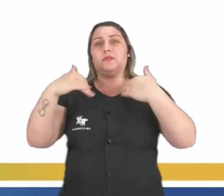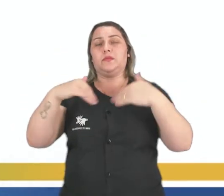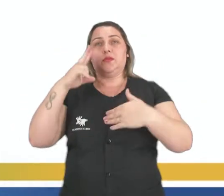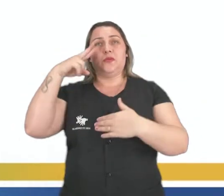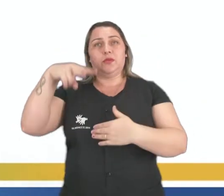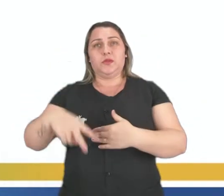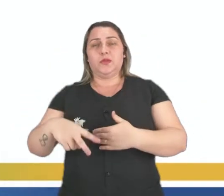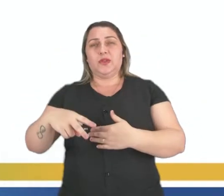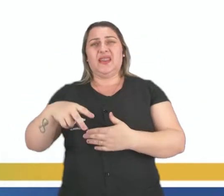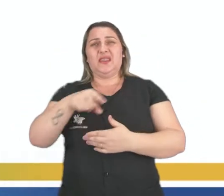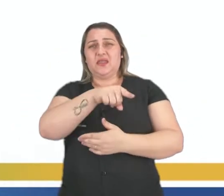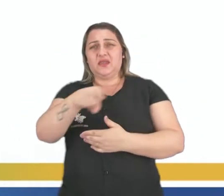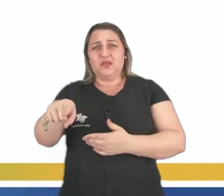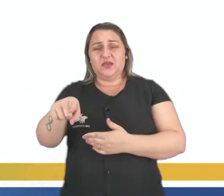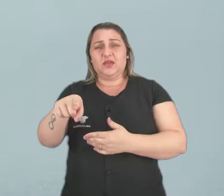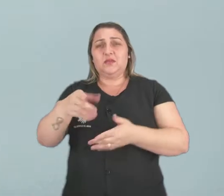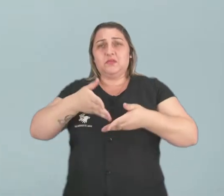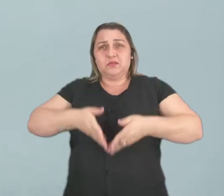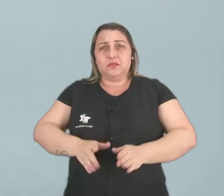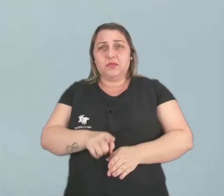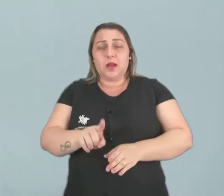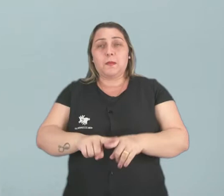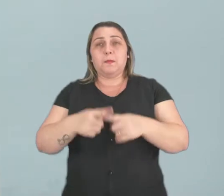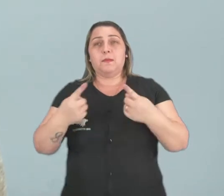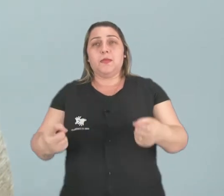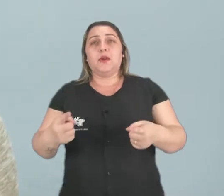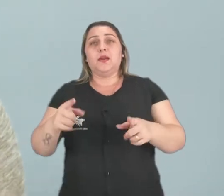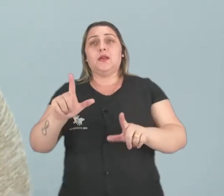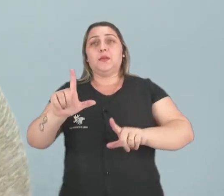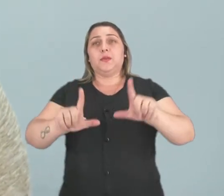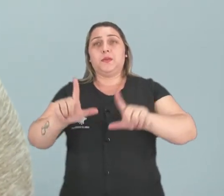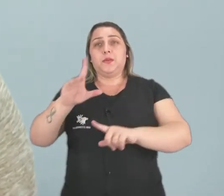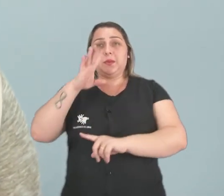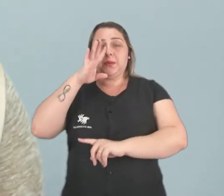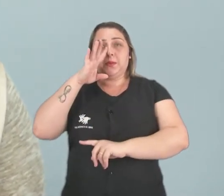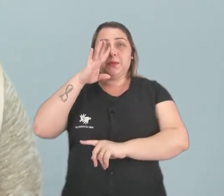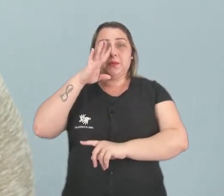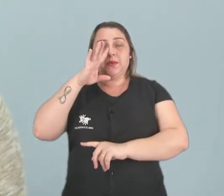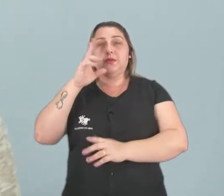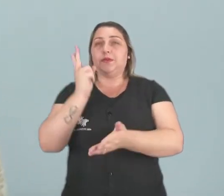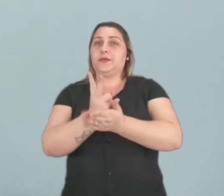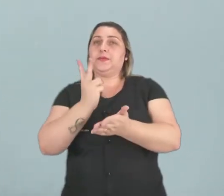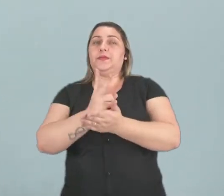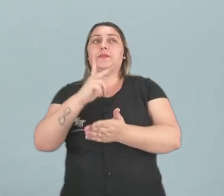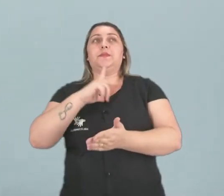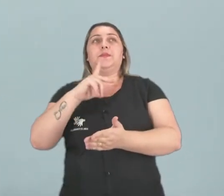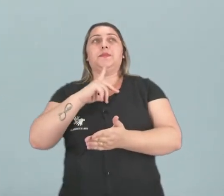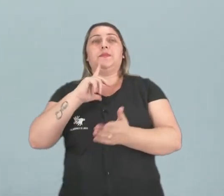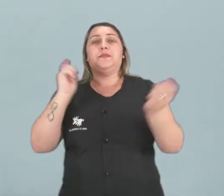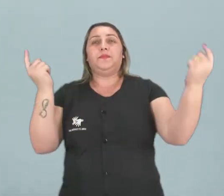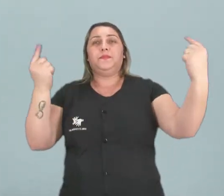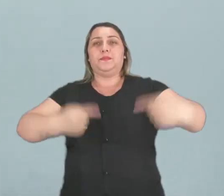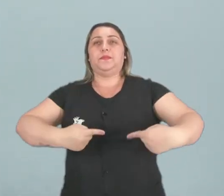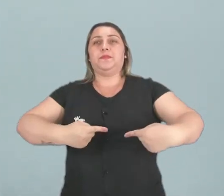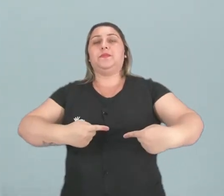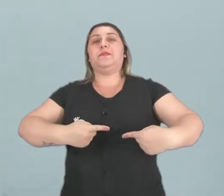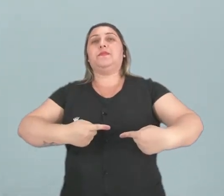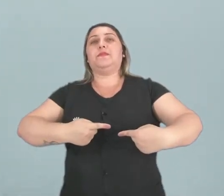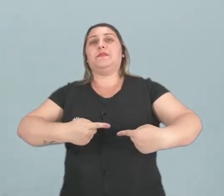sei se é da época de vocês, mas em programas televisionados sempre existiam aqueles desafios, né?